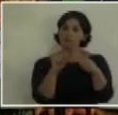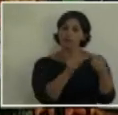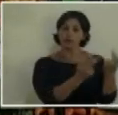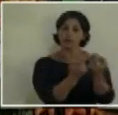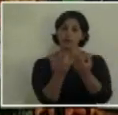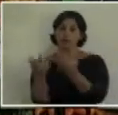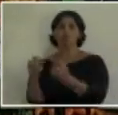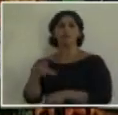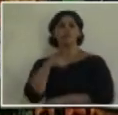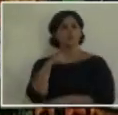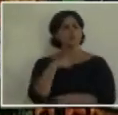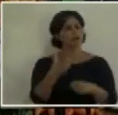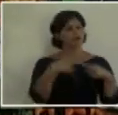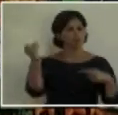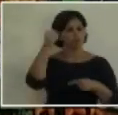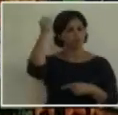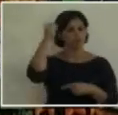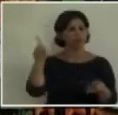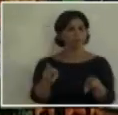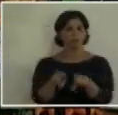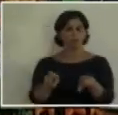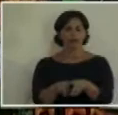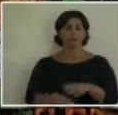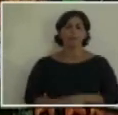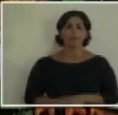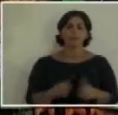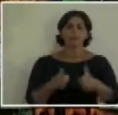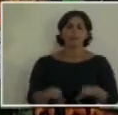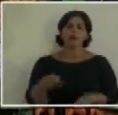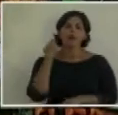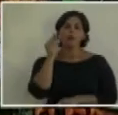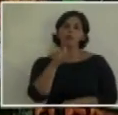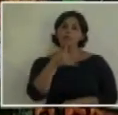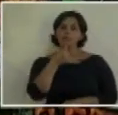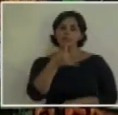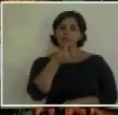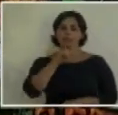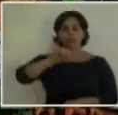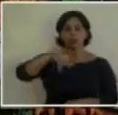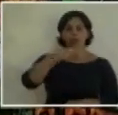esconde. Ele não vai para debaixo da cama. Ele não entra em depressão.